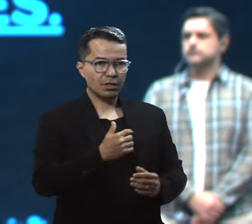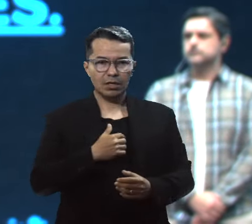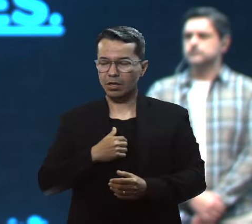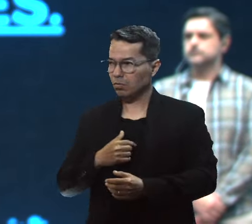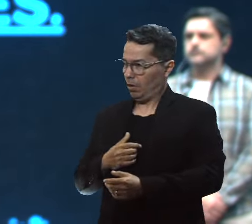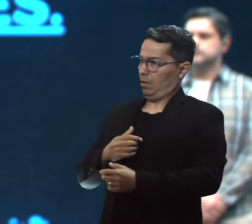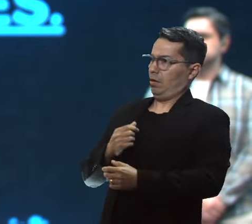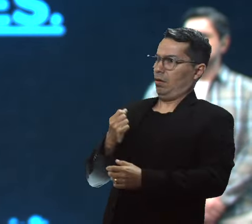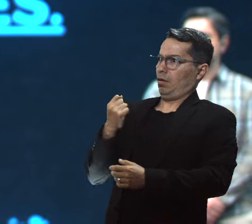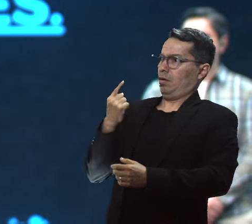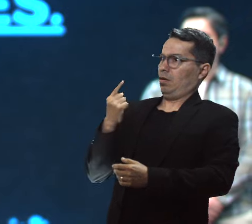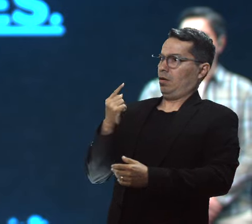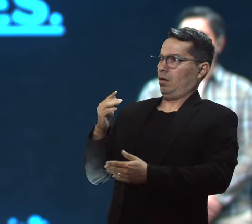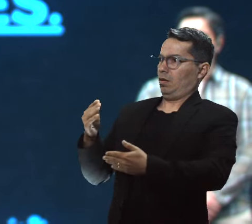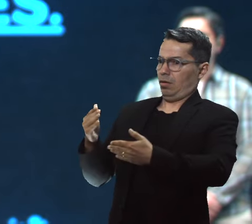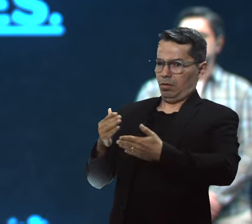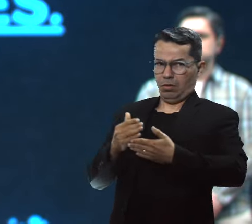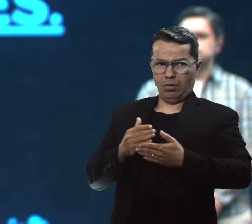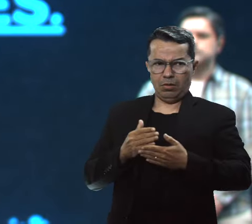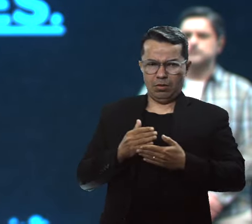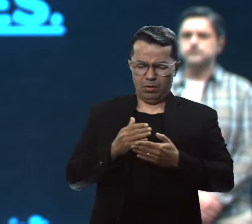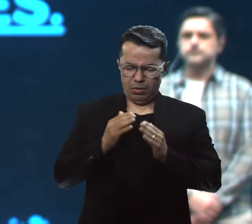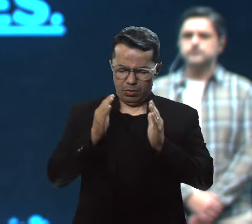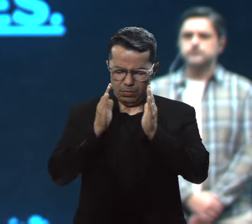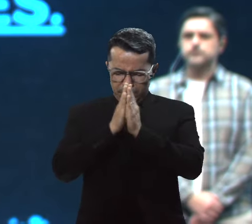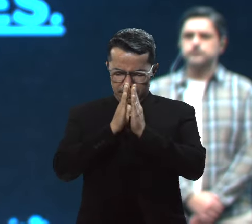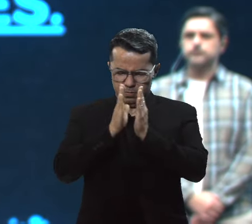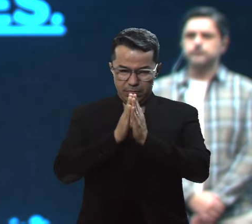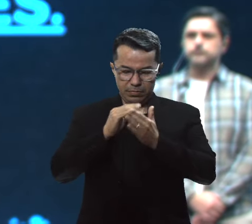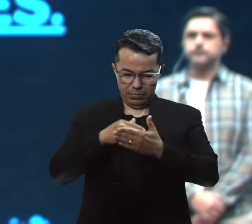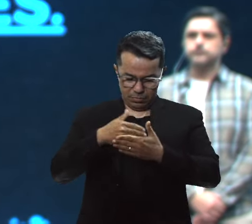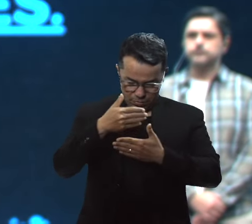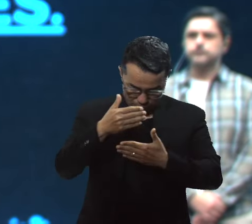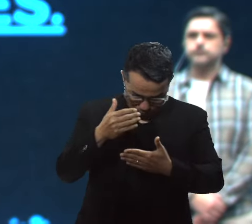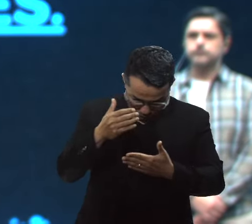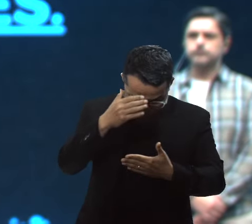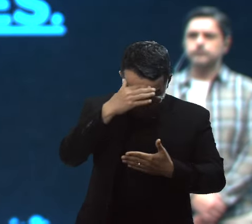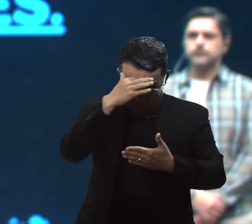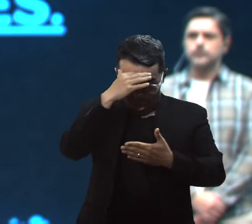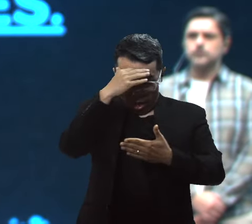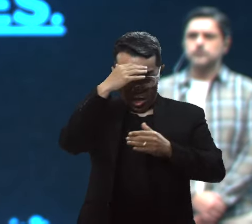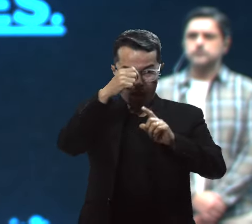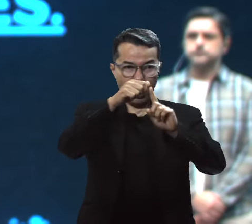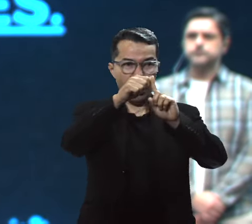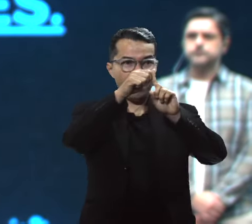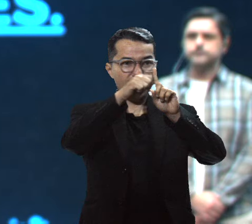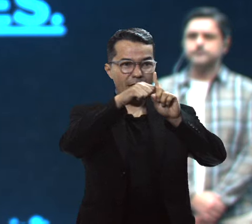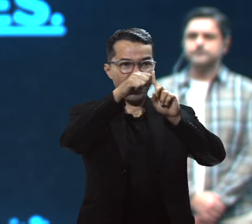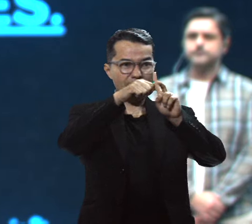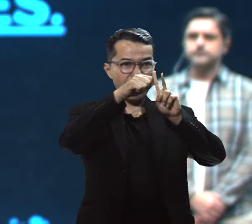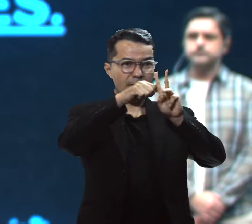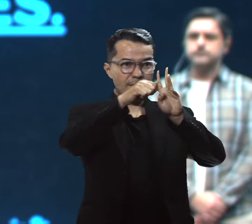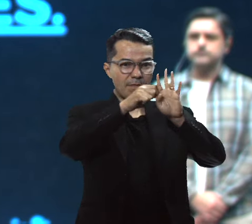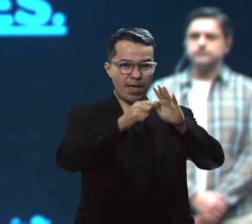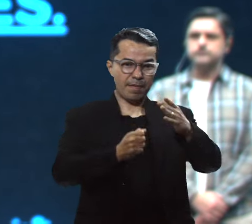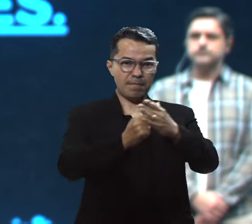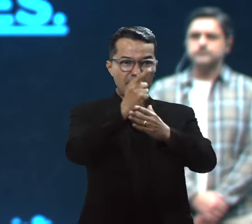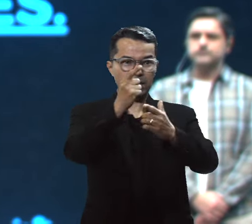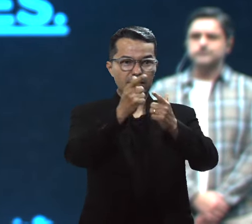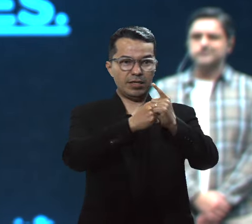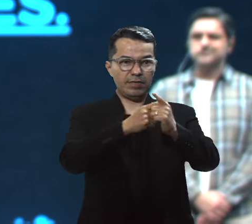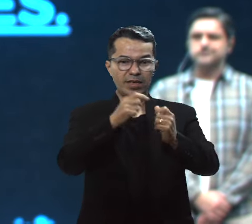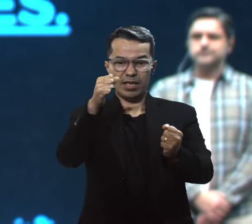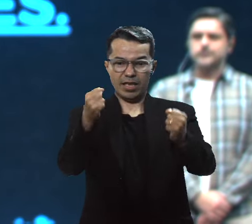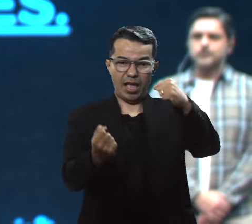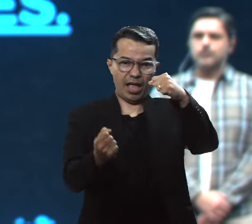envelope, eu fui na garagem lá orar. Quando eu abri, dava para pagar aquele mês e mais um bocado. Olha como